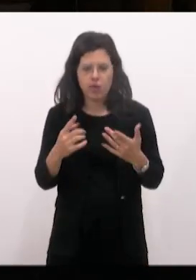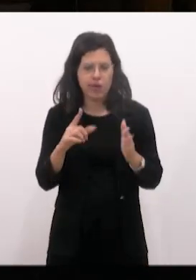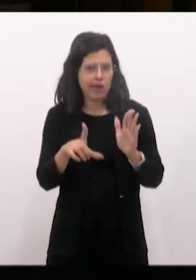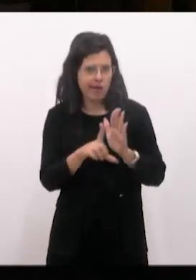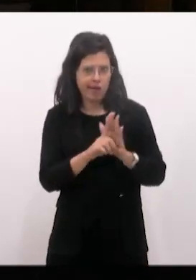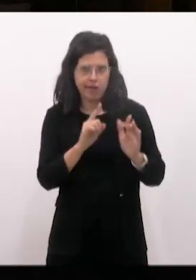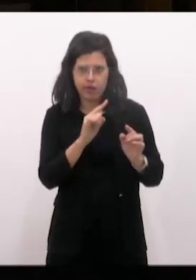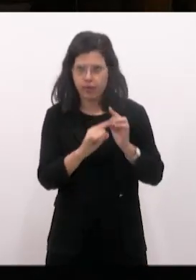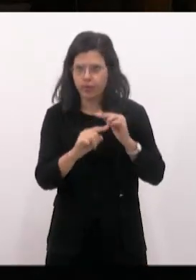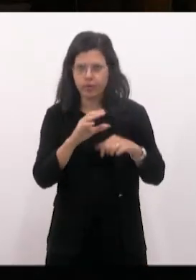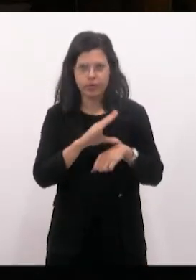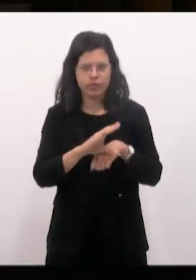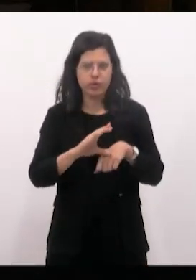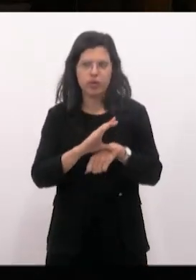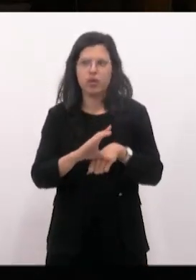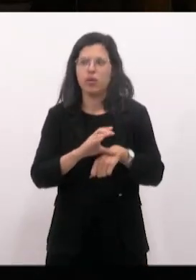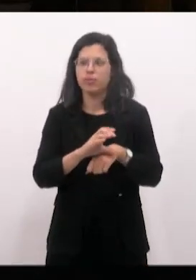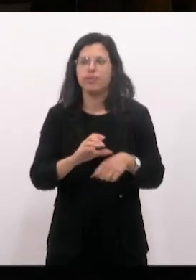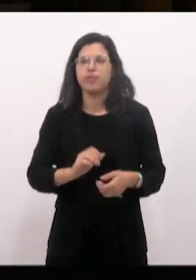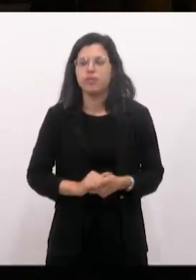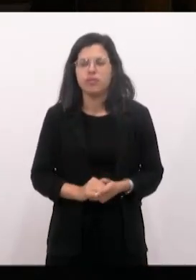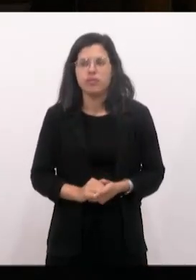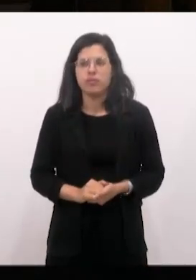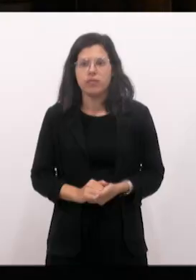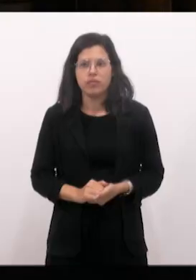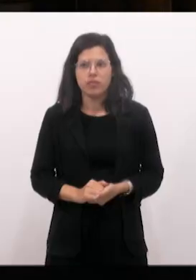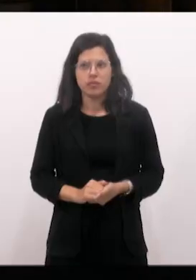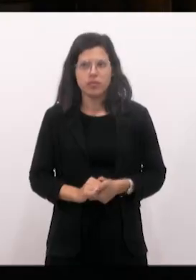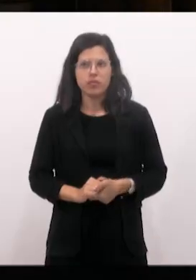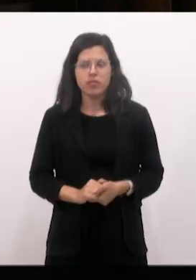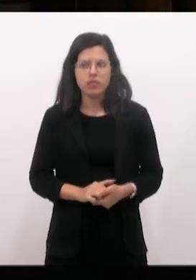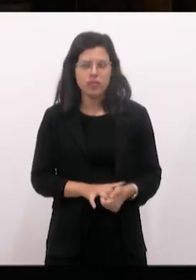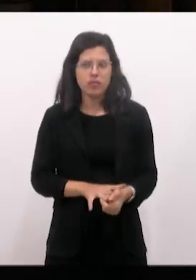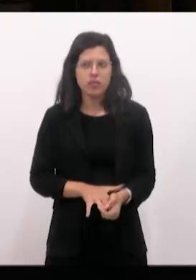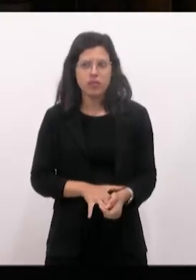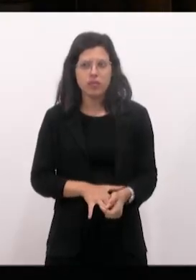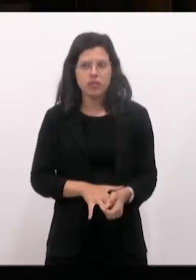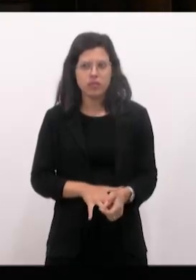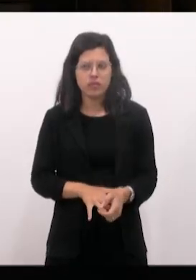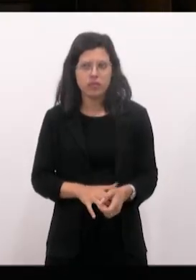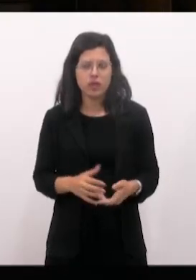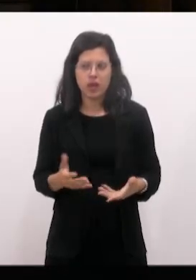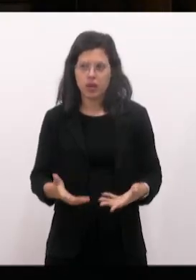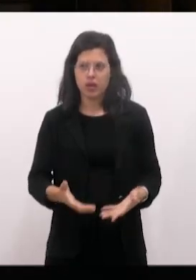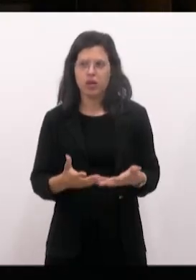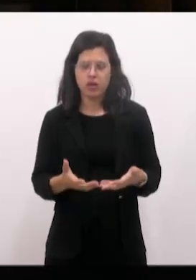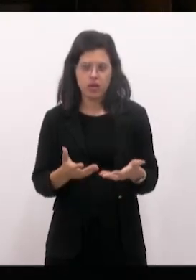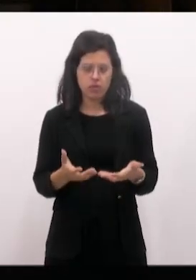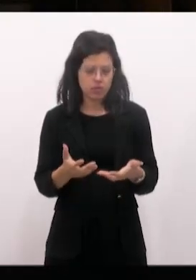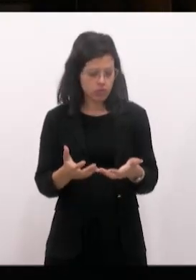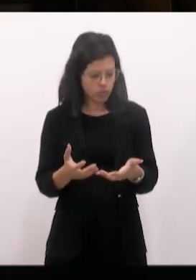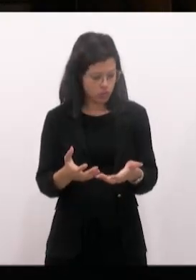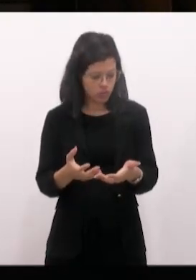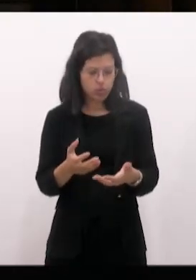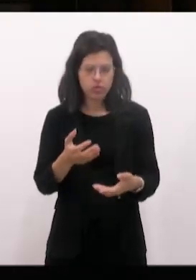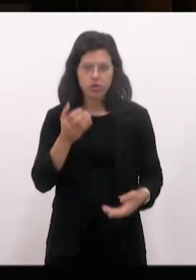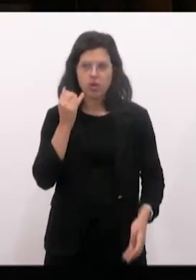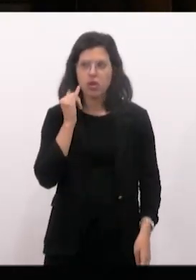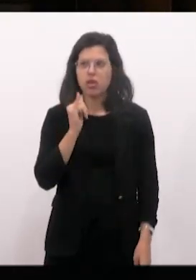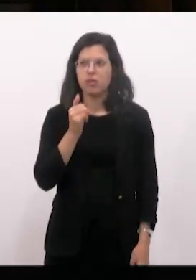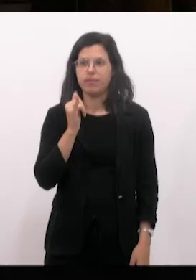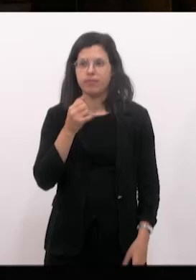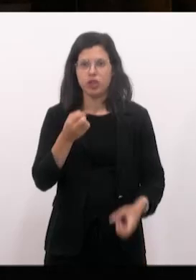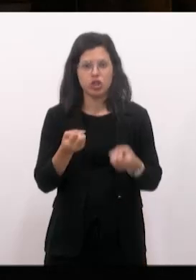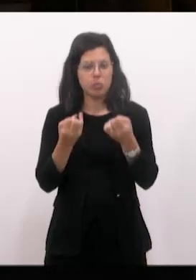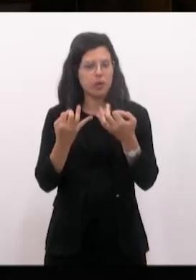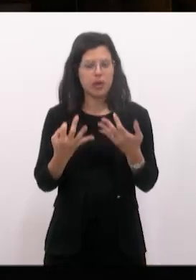inconstitucional. Então, queremos aqui, de uma maneira sintética, narrar o que